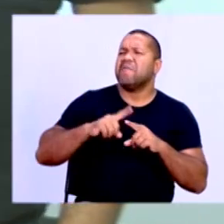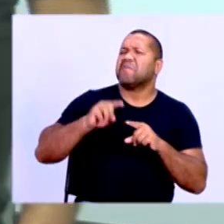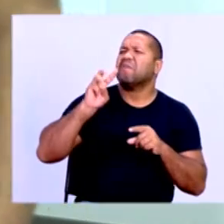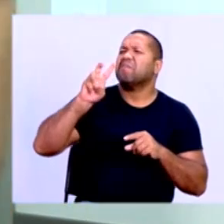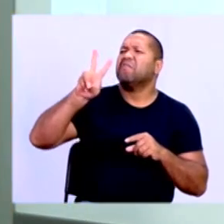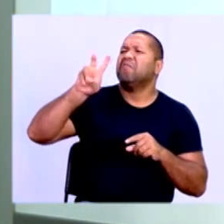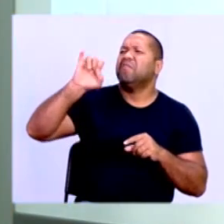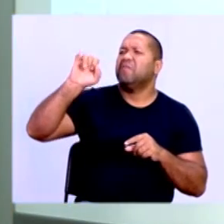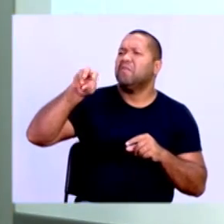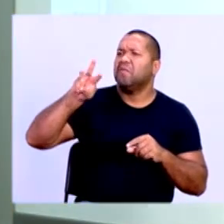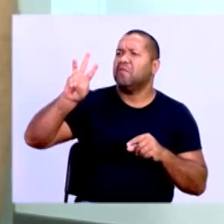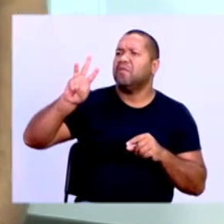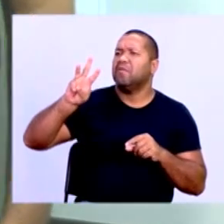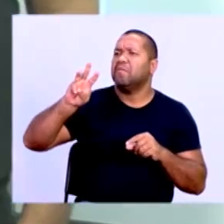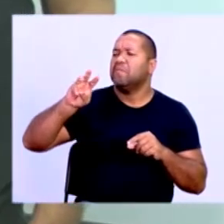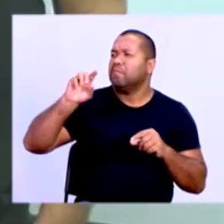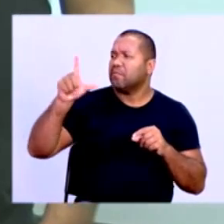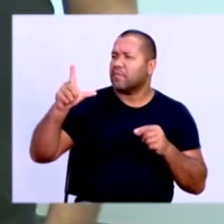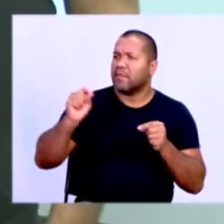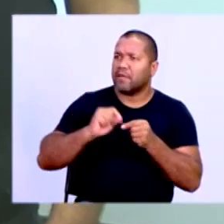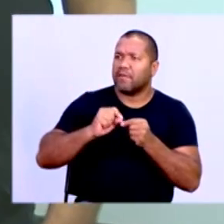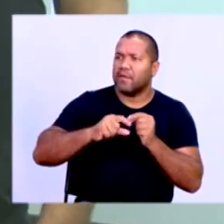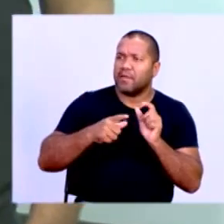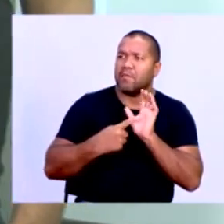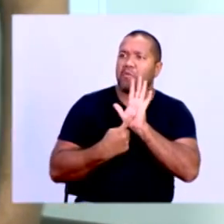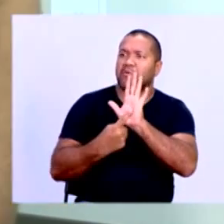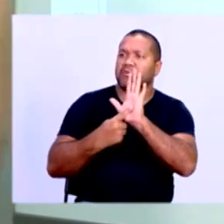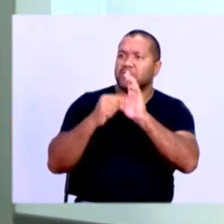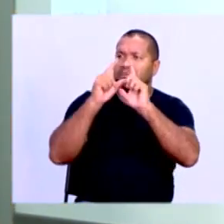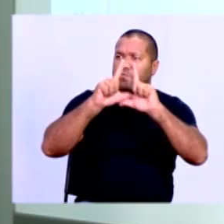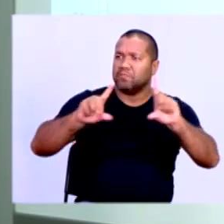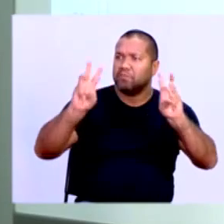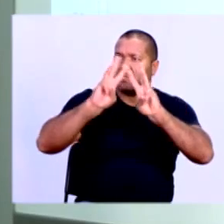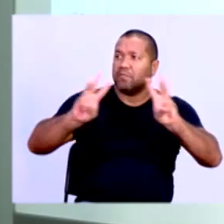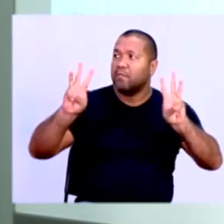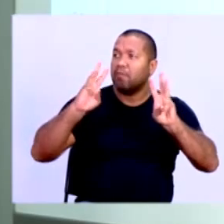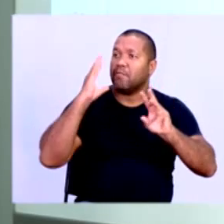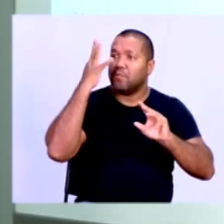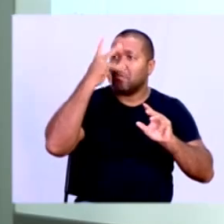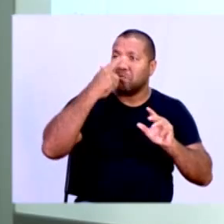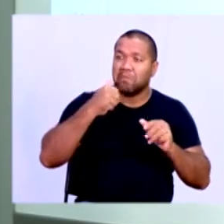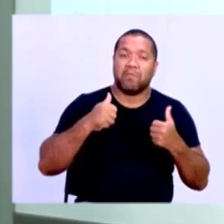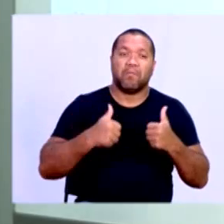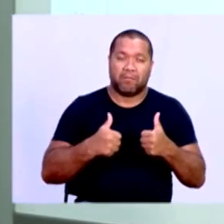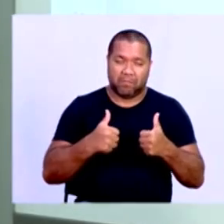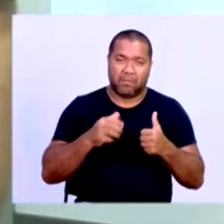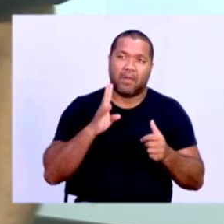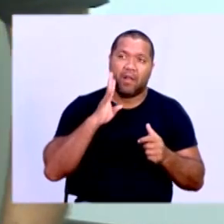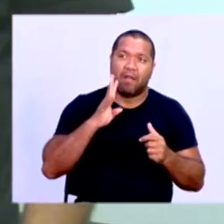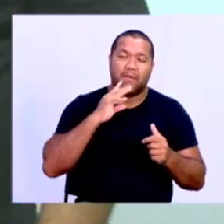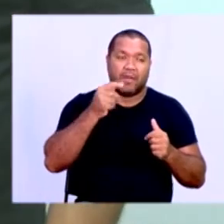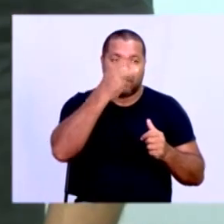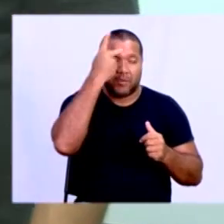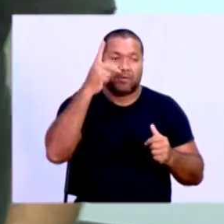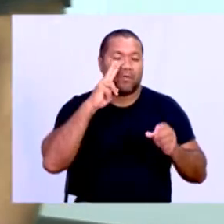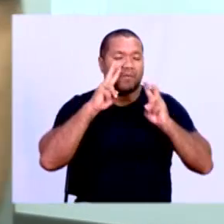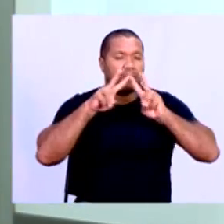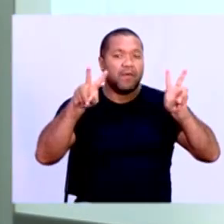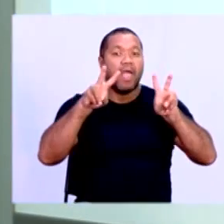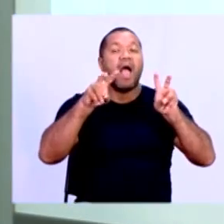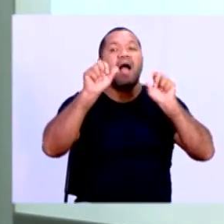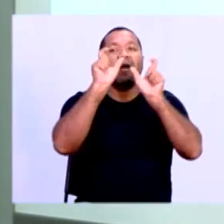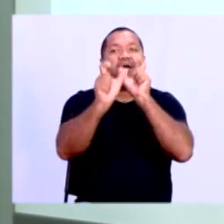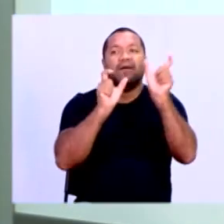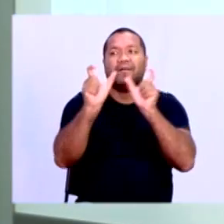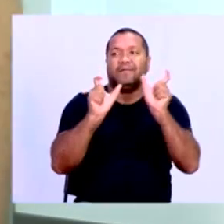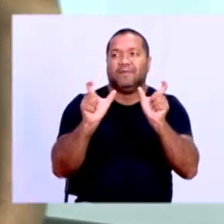deixar a página bonita, ter beleza na página, e para que as pessoas possam consumir os dados. Então imagine